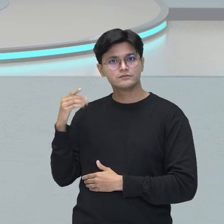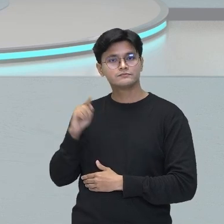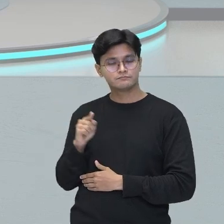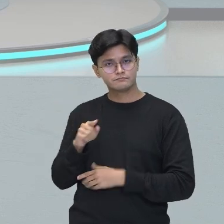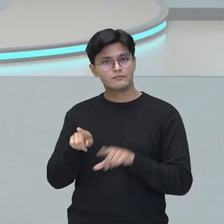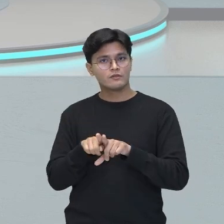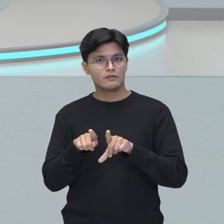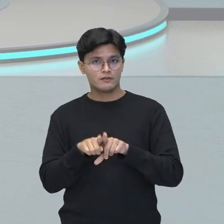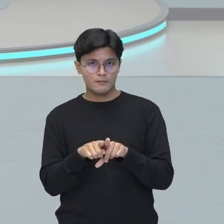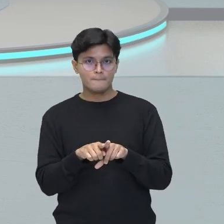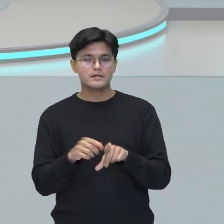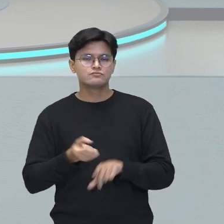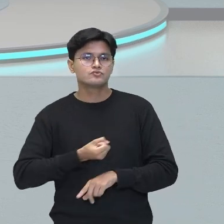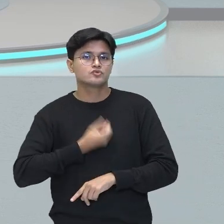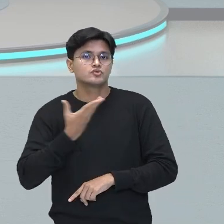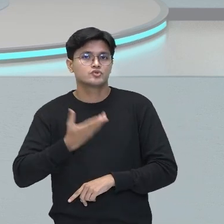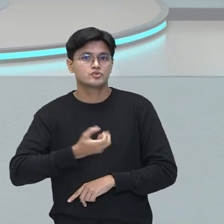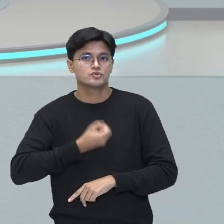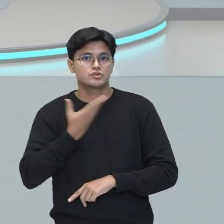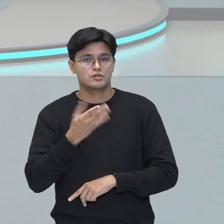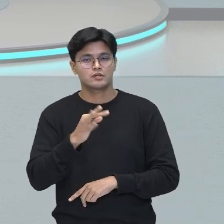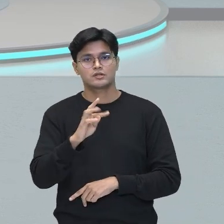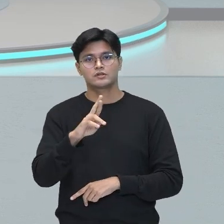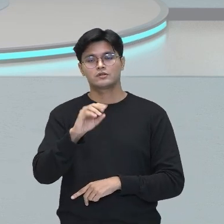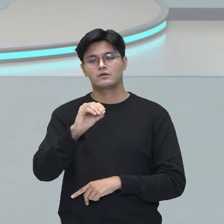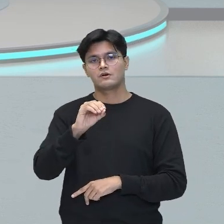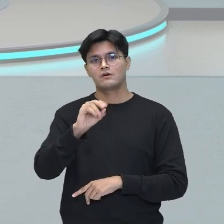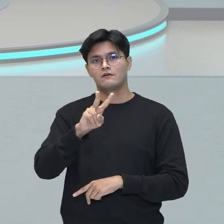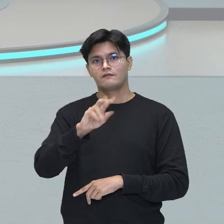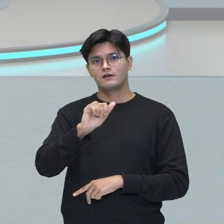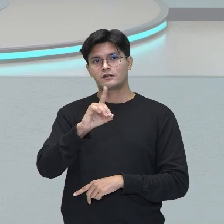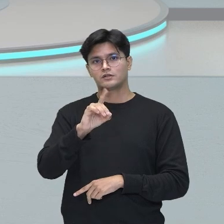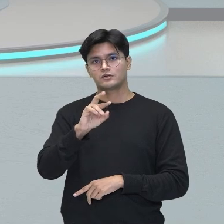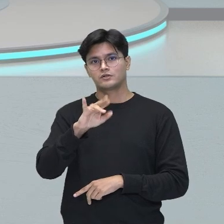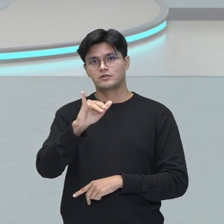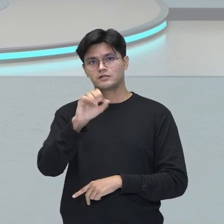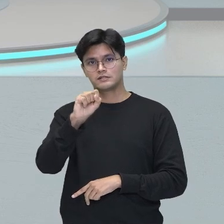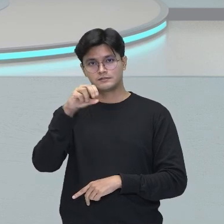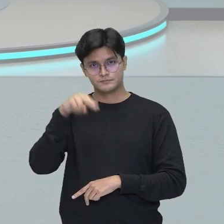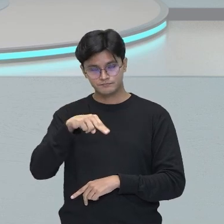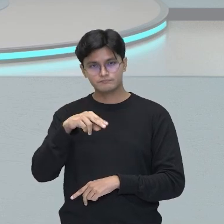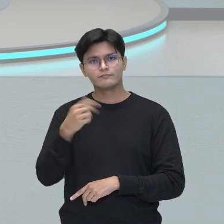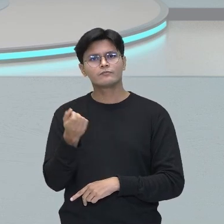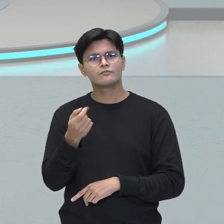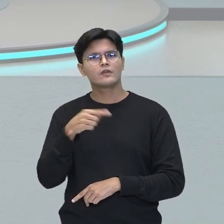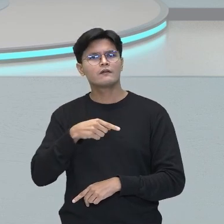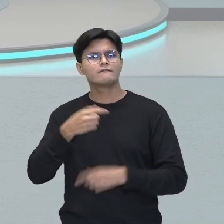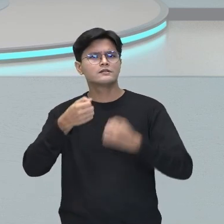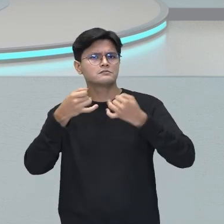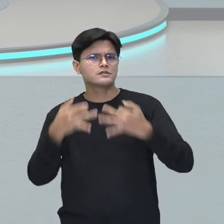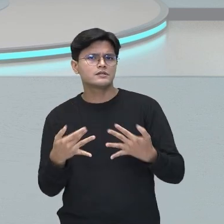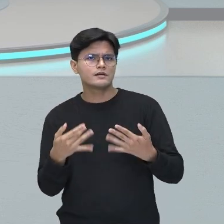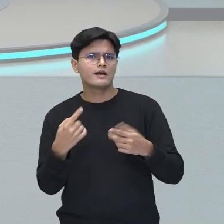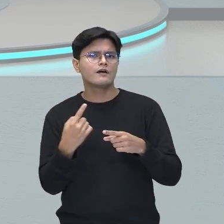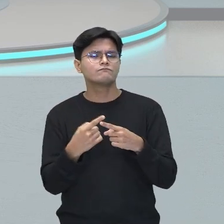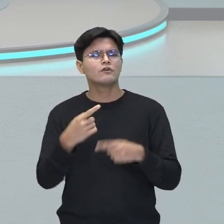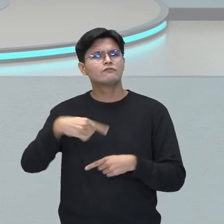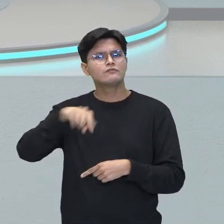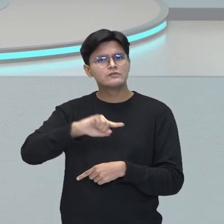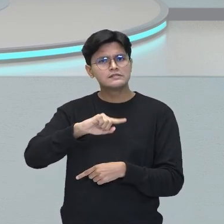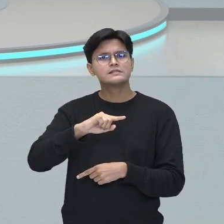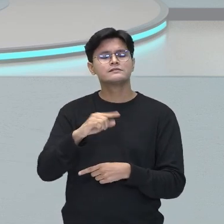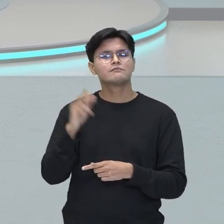para não esquecer né do movimento anterior que para você ter a ideia de como era né